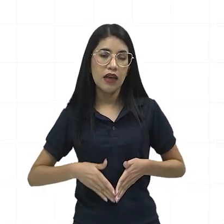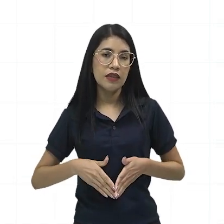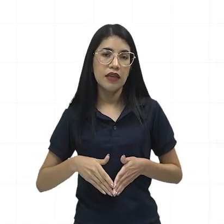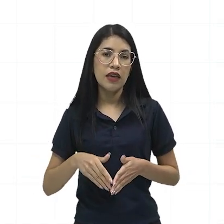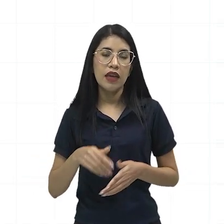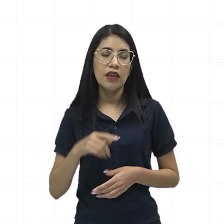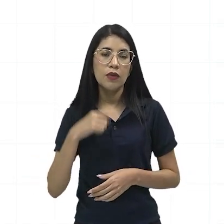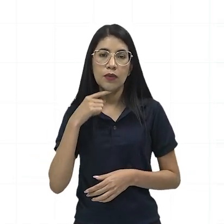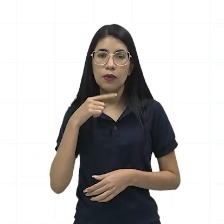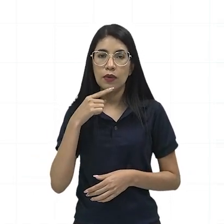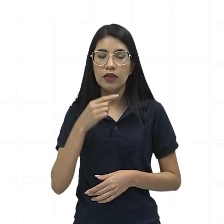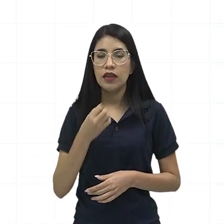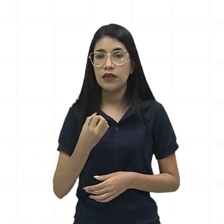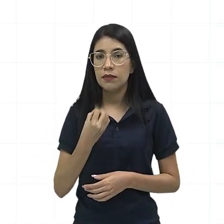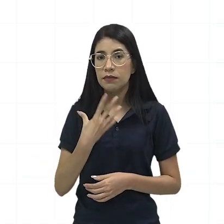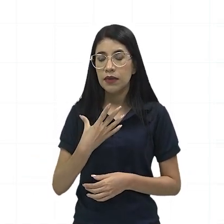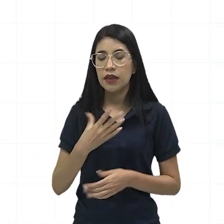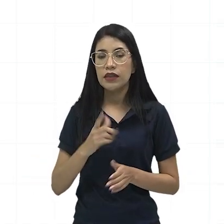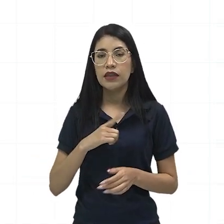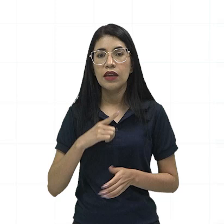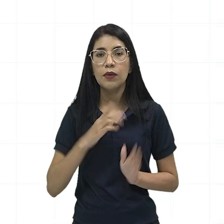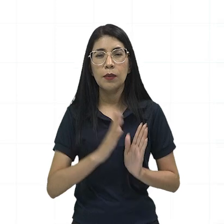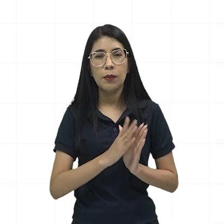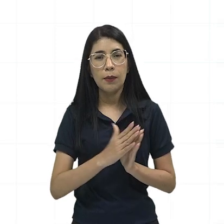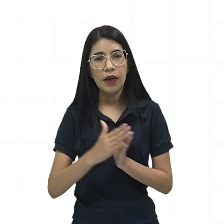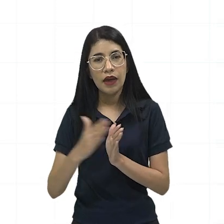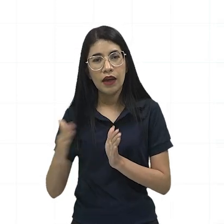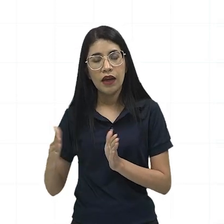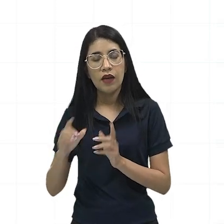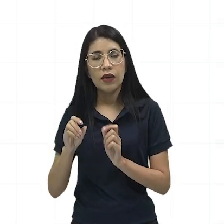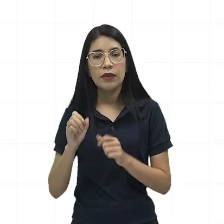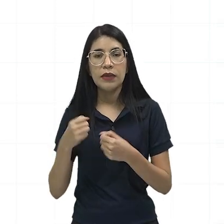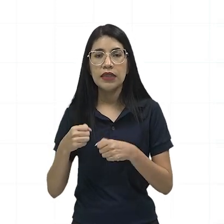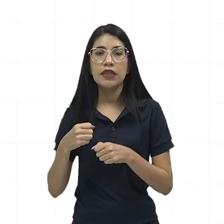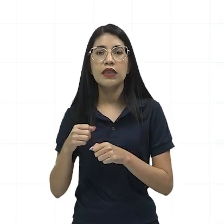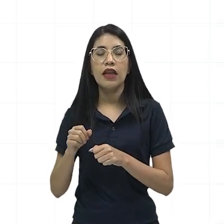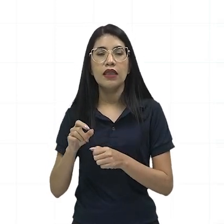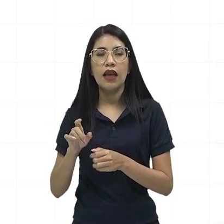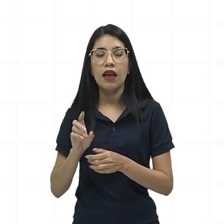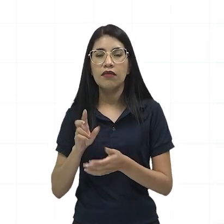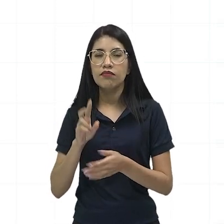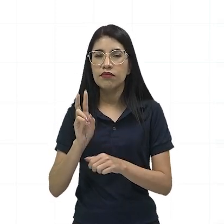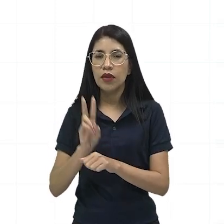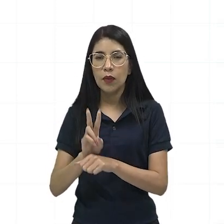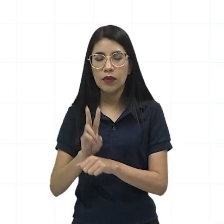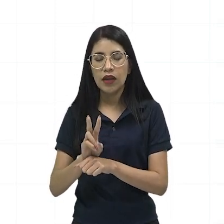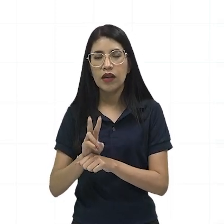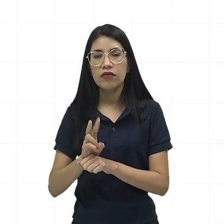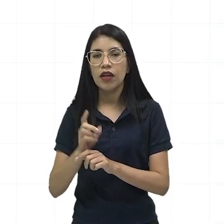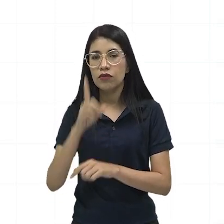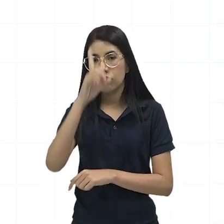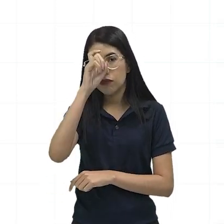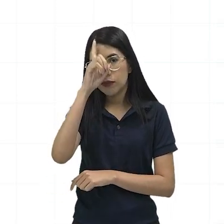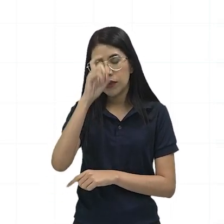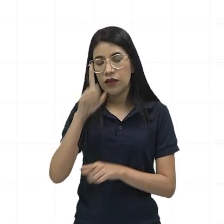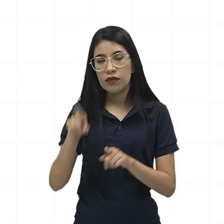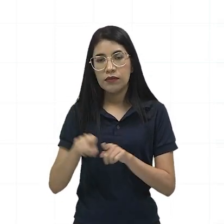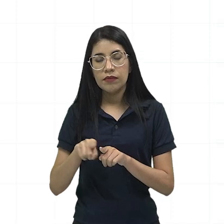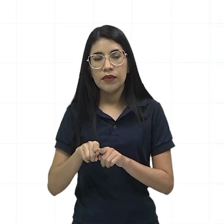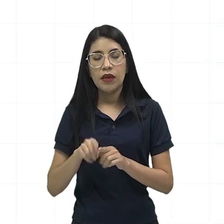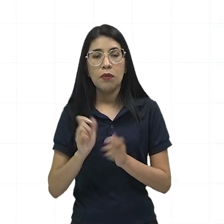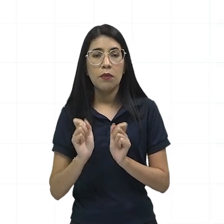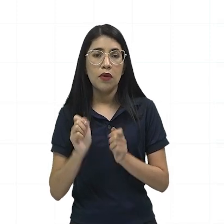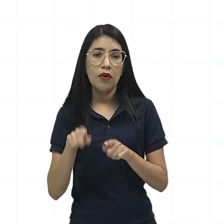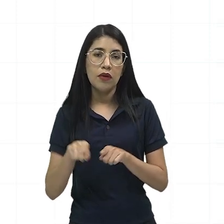Então ele vai passar pelo processo aí de observação, né, neonatal, nesse caso. Às vezes acontece o